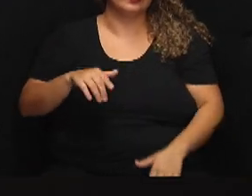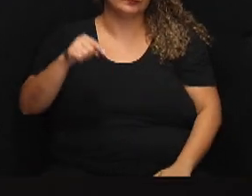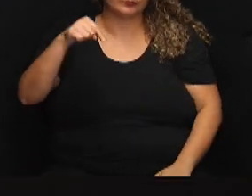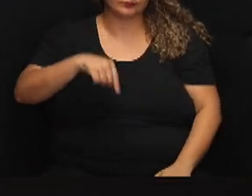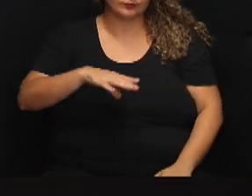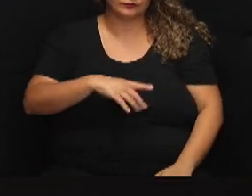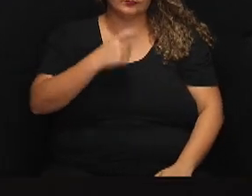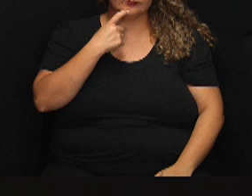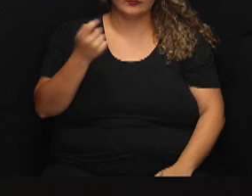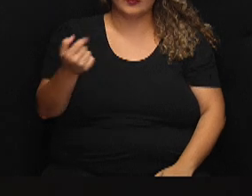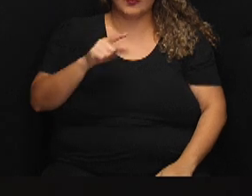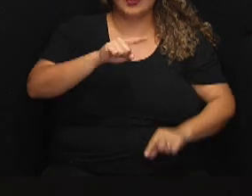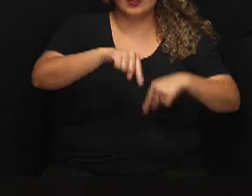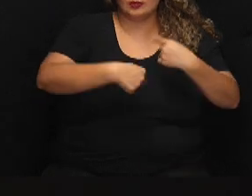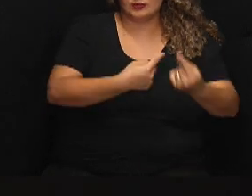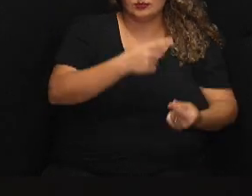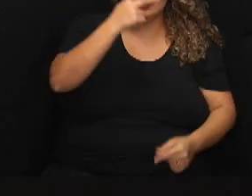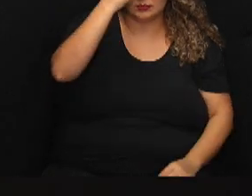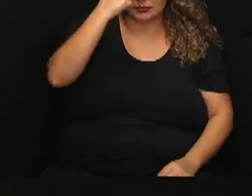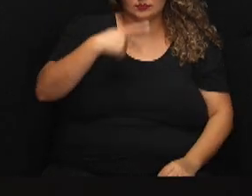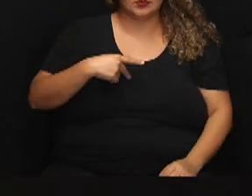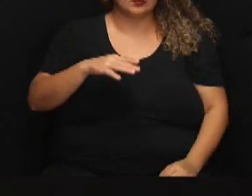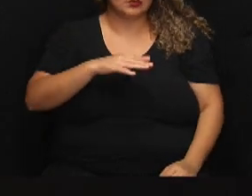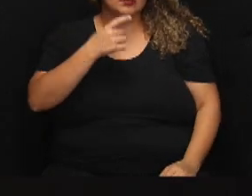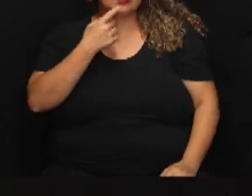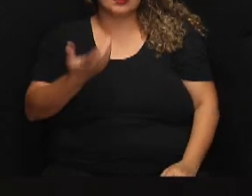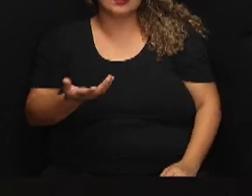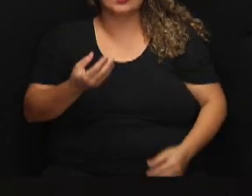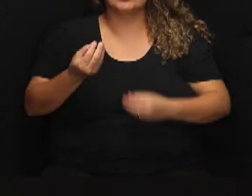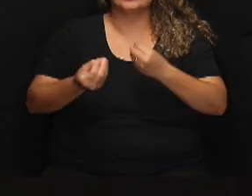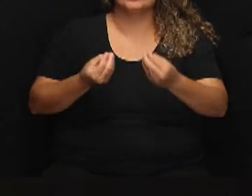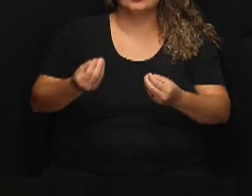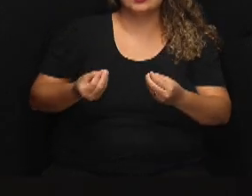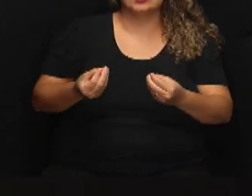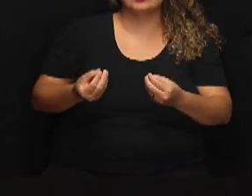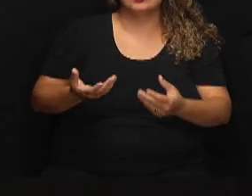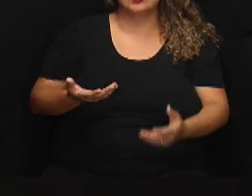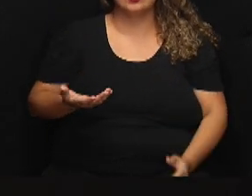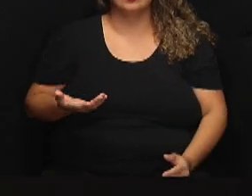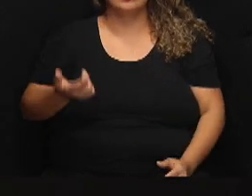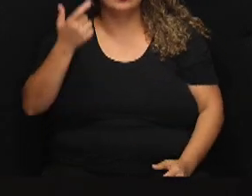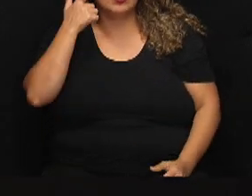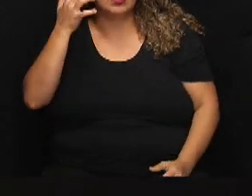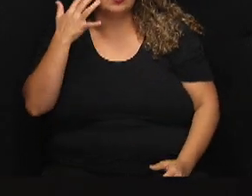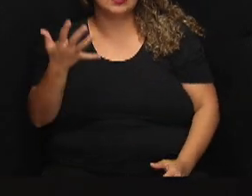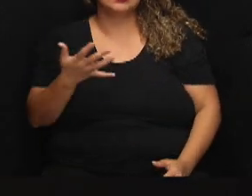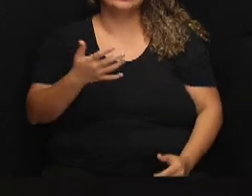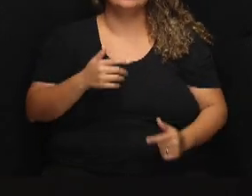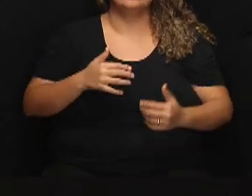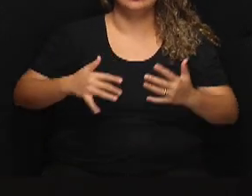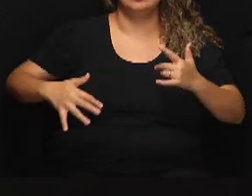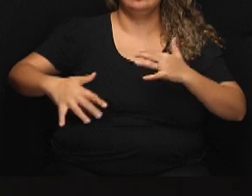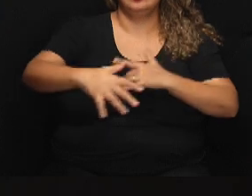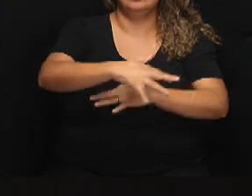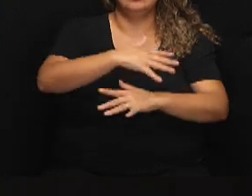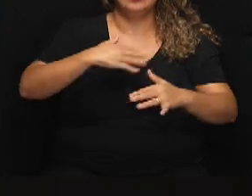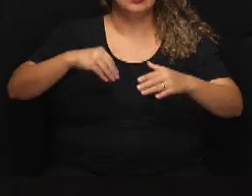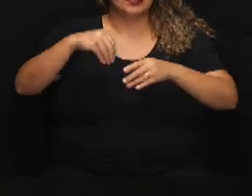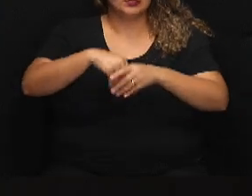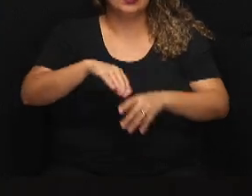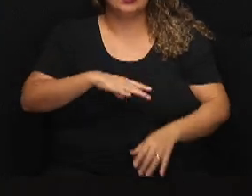Campinas do que nas outras cidades. Então, como que a gente pode também pensar nessa população que está em grande circulação aqui no nosso